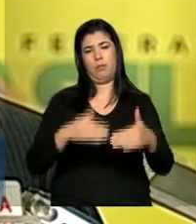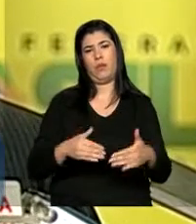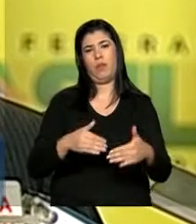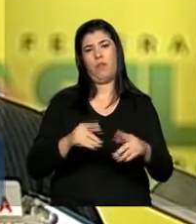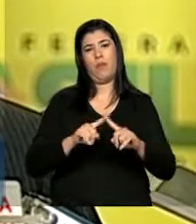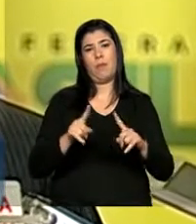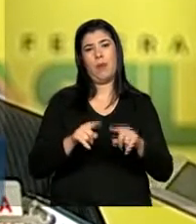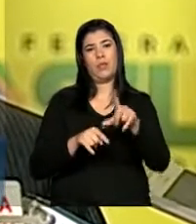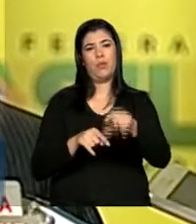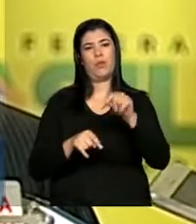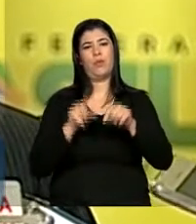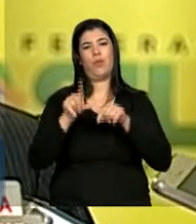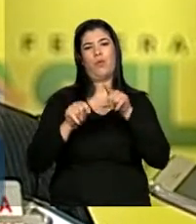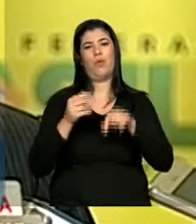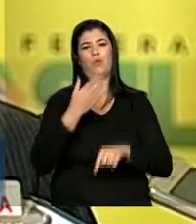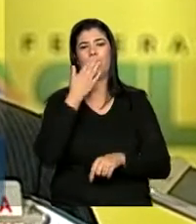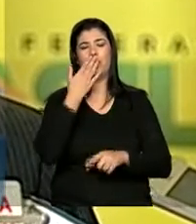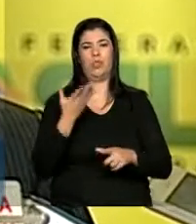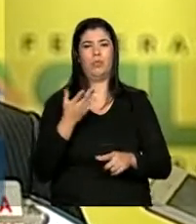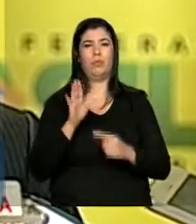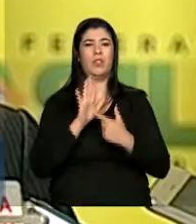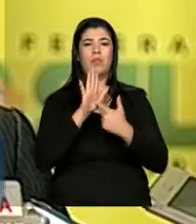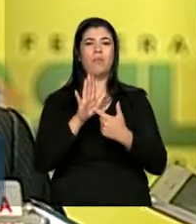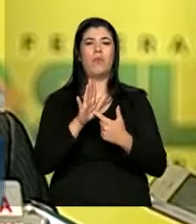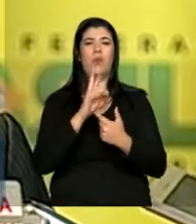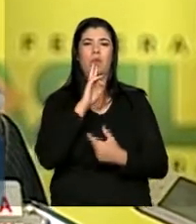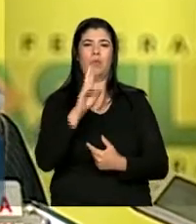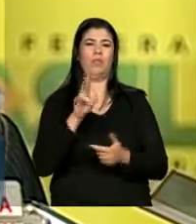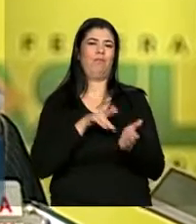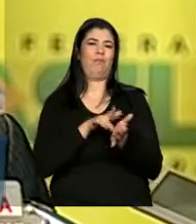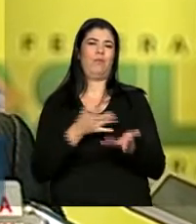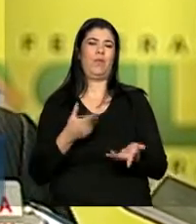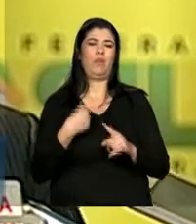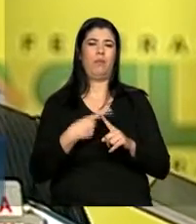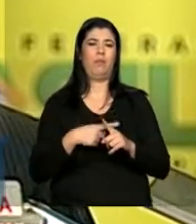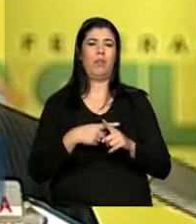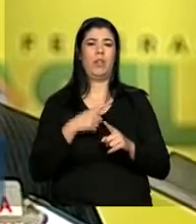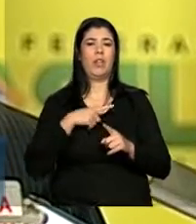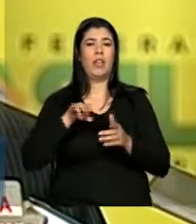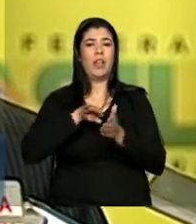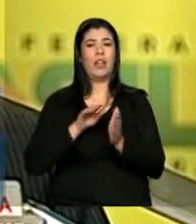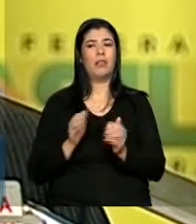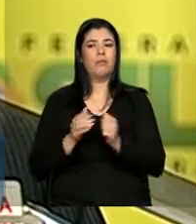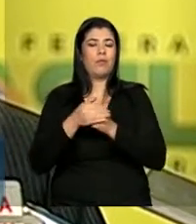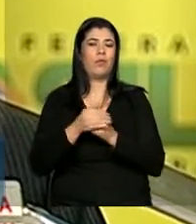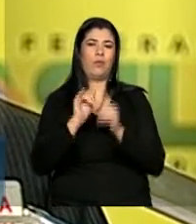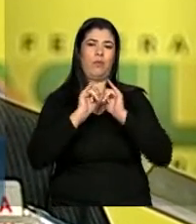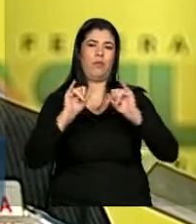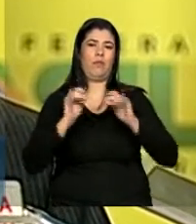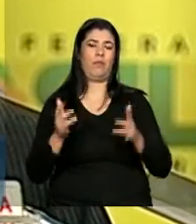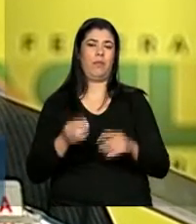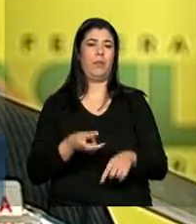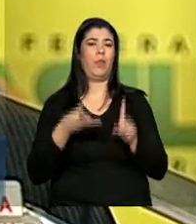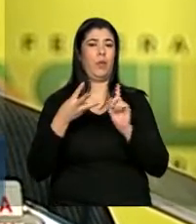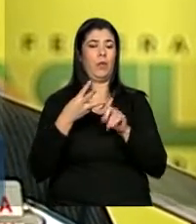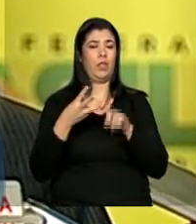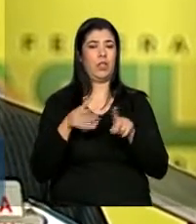está dando um desenho de como que a escola formou os seus alunos, porque ela subtraiu informação. E o terceiro